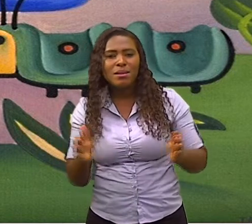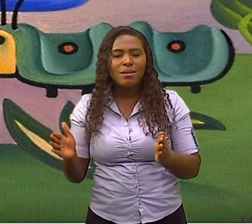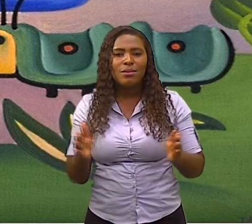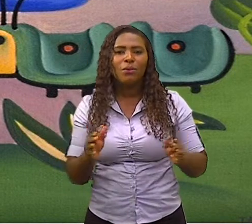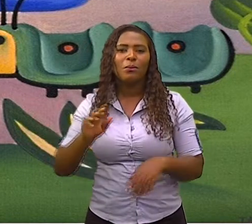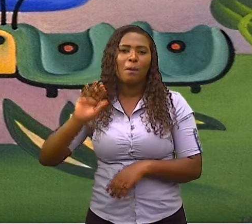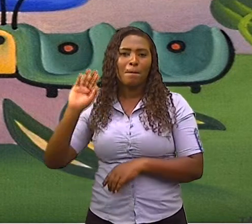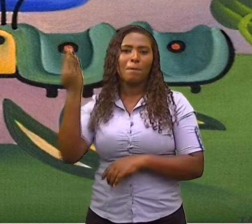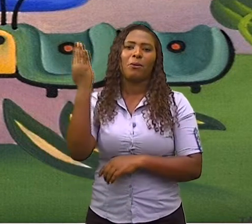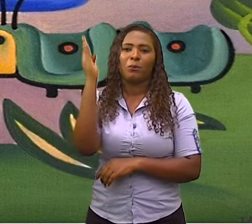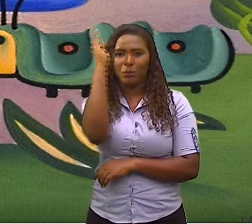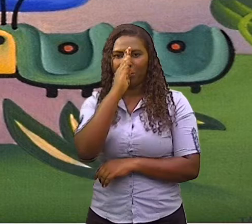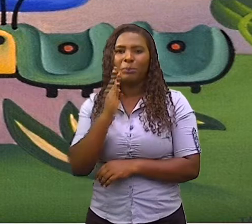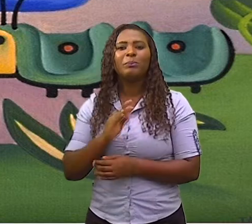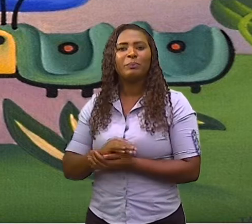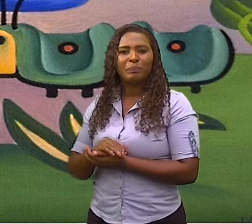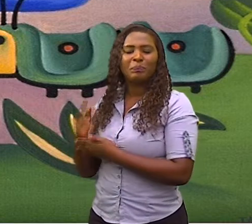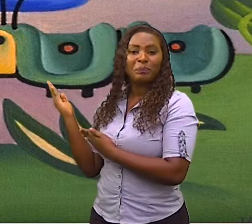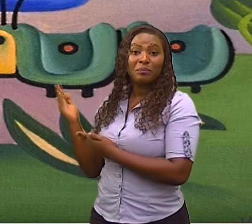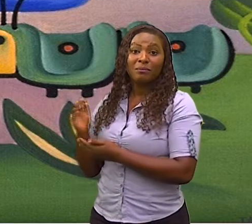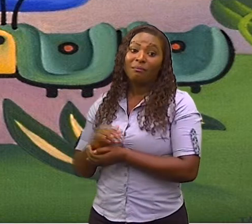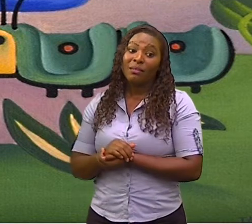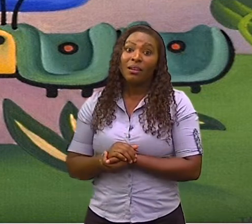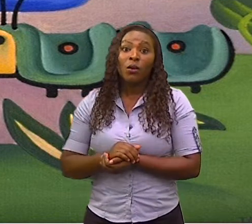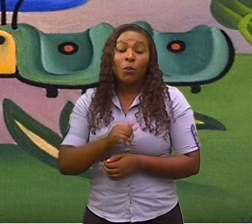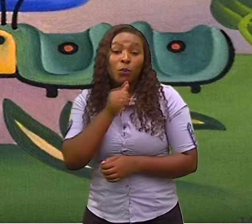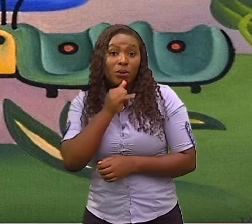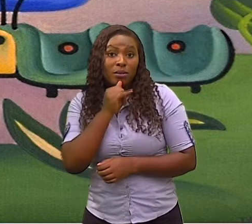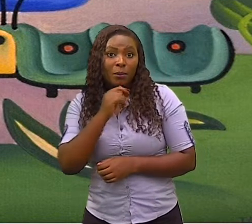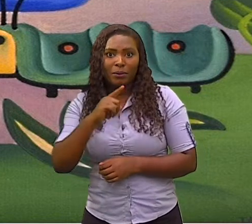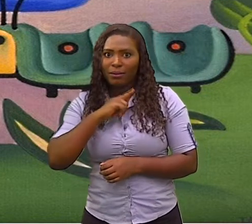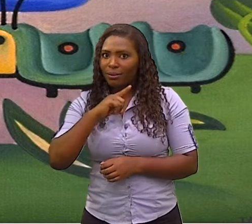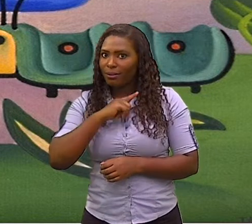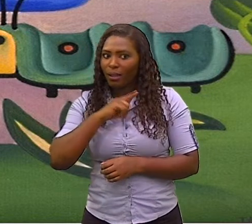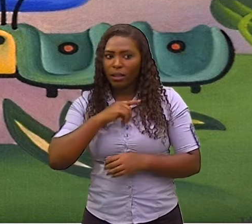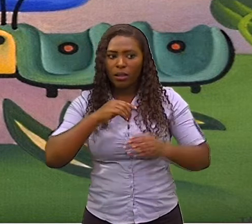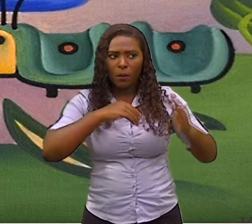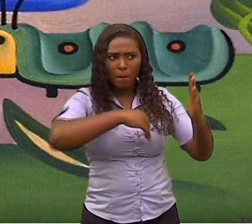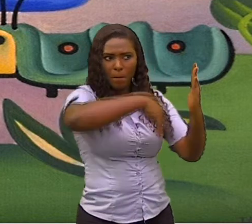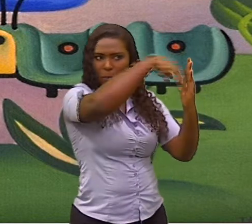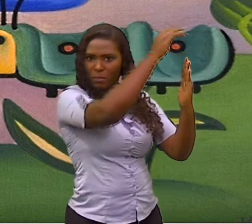Temos quadros dela que são maravilhosos, como, por exemplo, o Carnaval em Madureira,